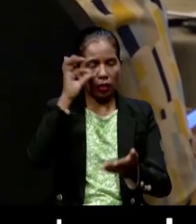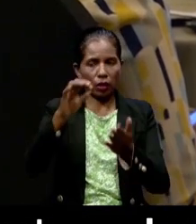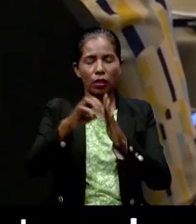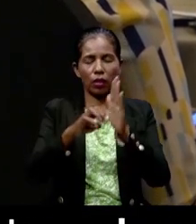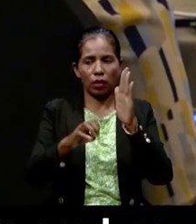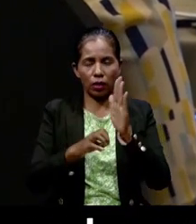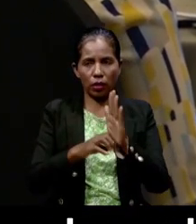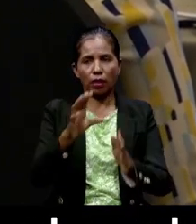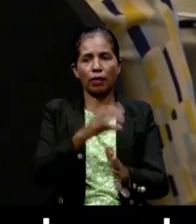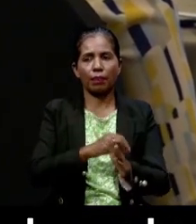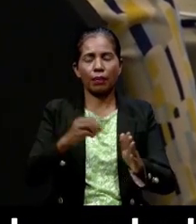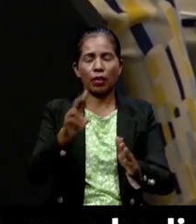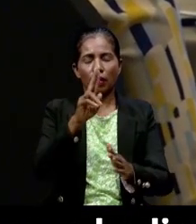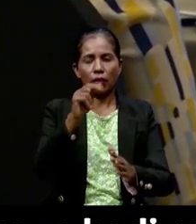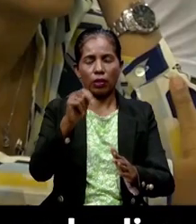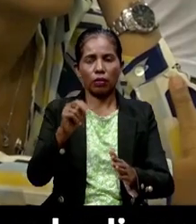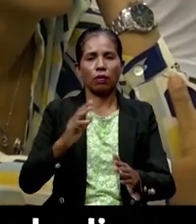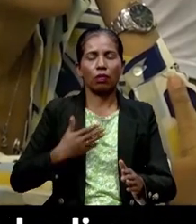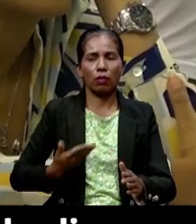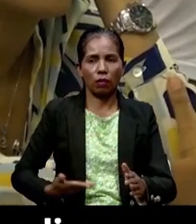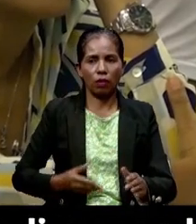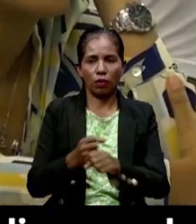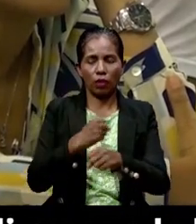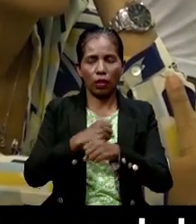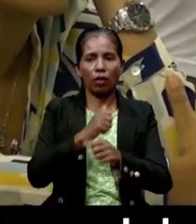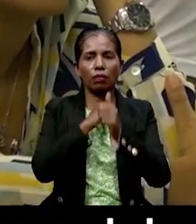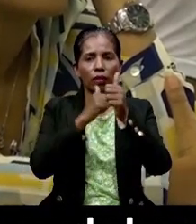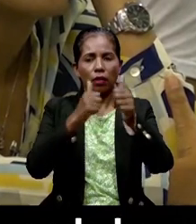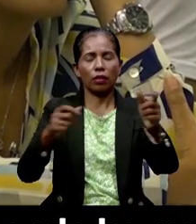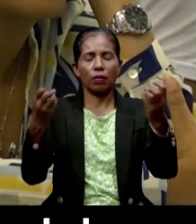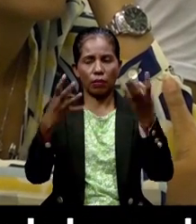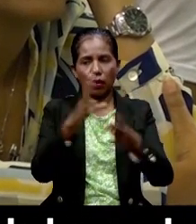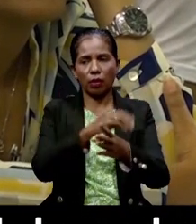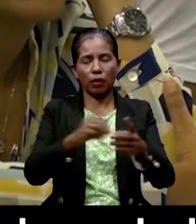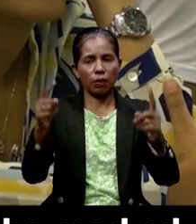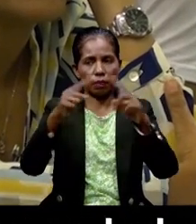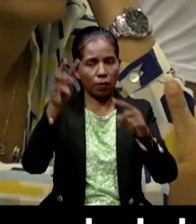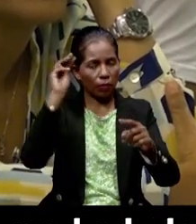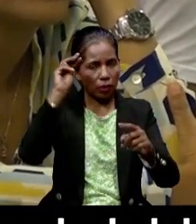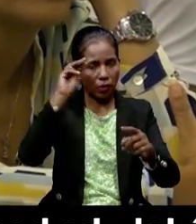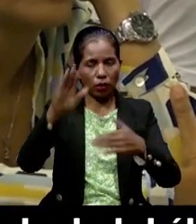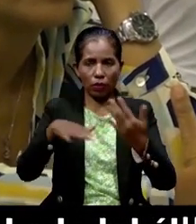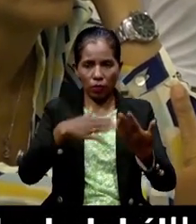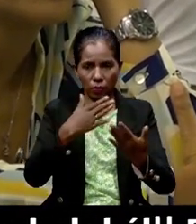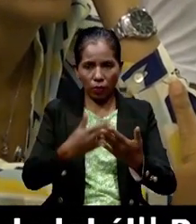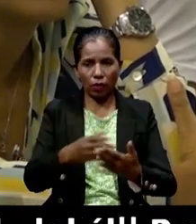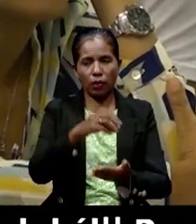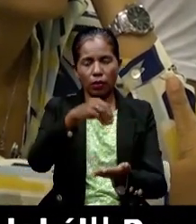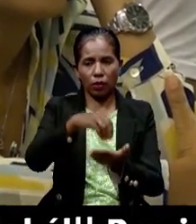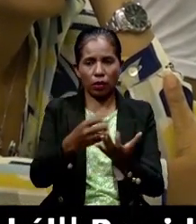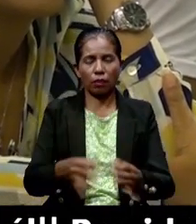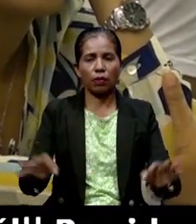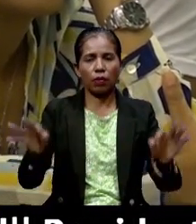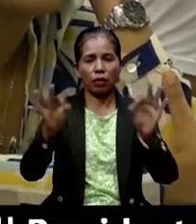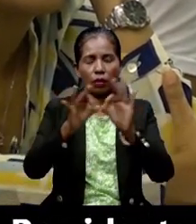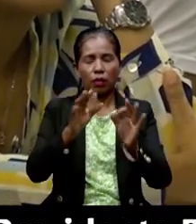Estado Igualdade no UN Women atu halau advokasia barak liutan ba ministeru relevante sira atu tau importansia